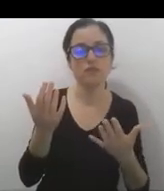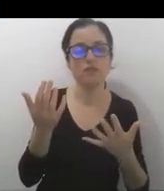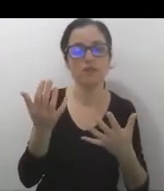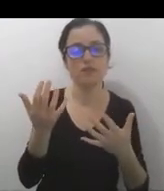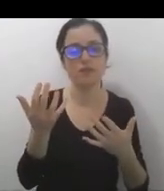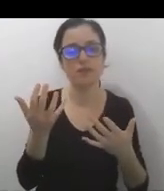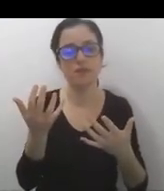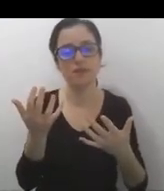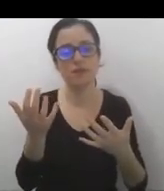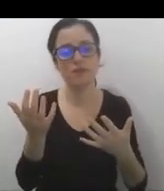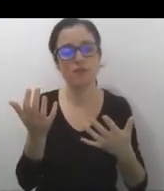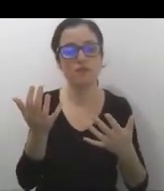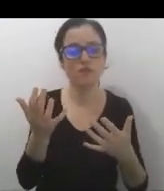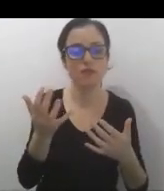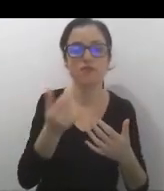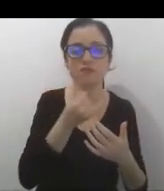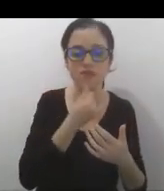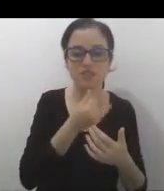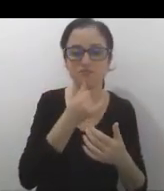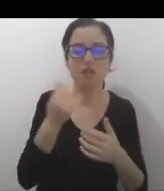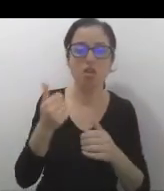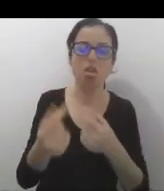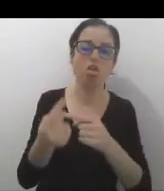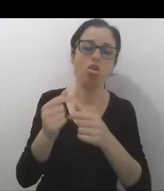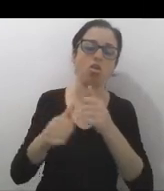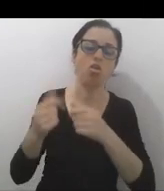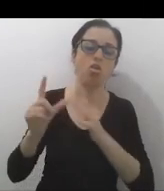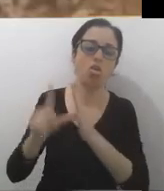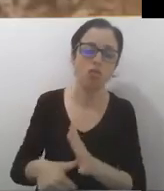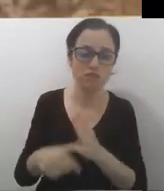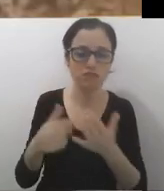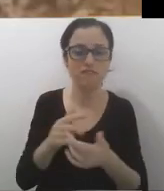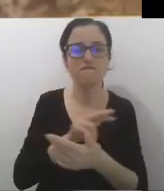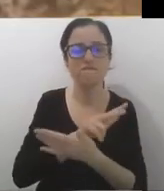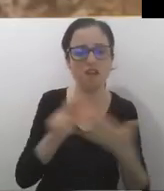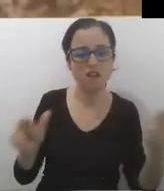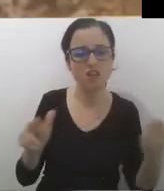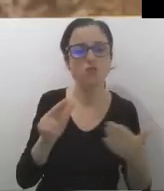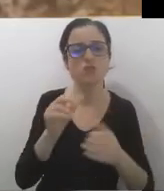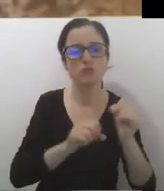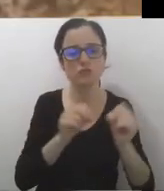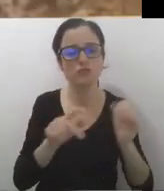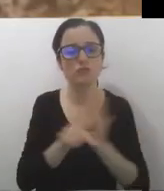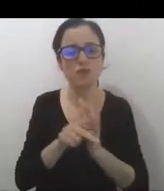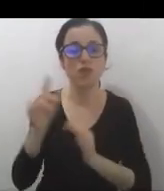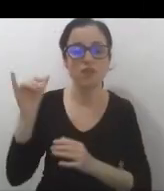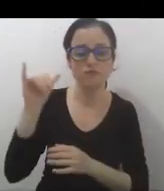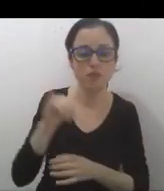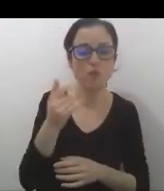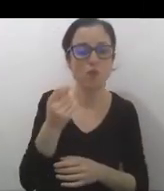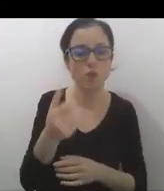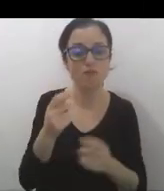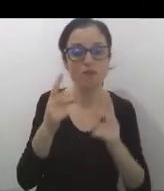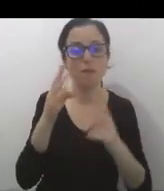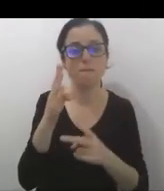fora a Embraer continua aí, quase foi vendida para a Boeing, né? Eu não sei se tivesse sido vendida essa bateria continuado,